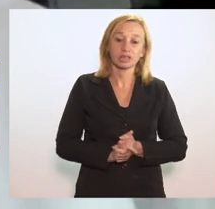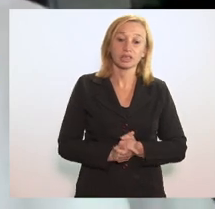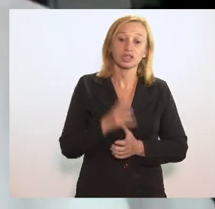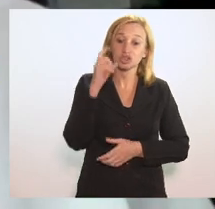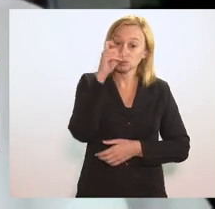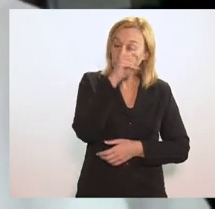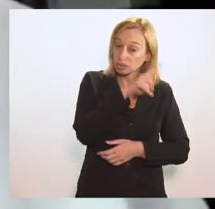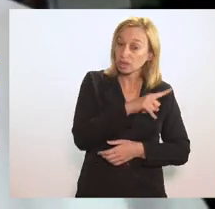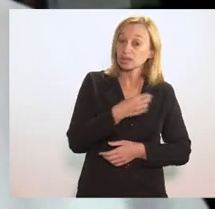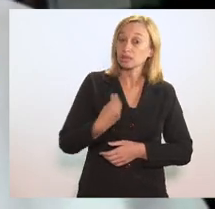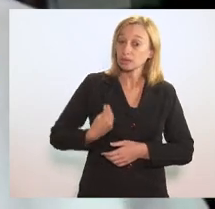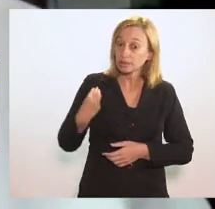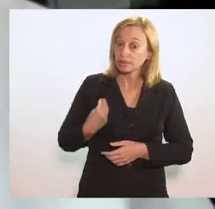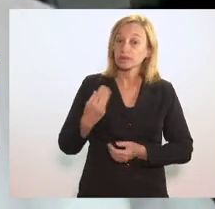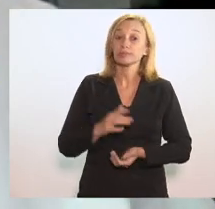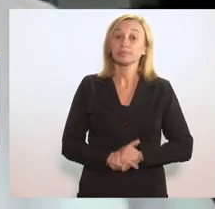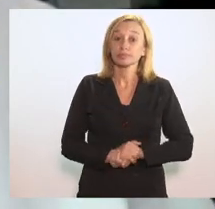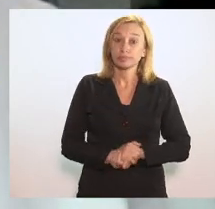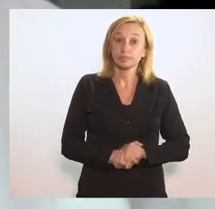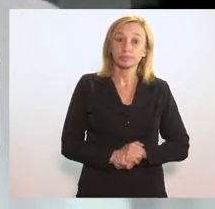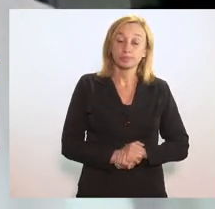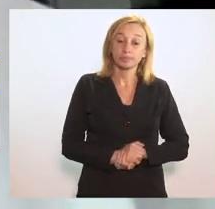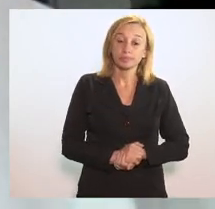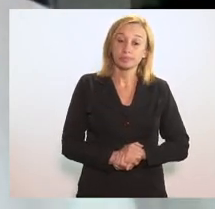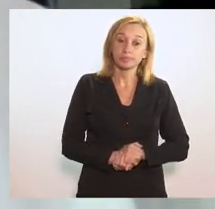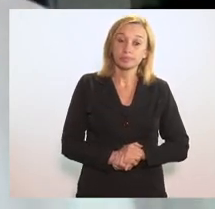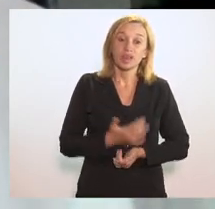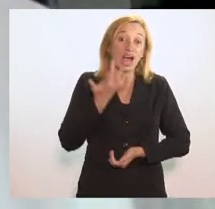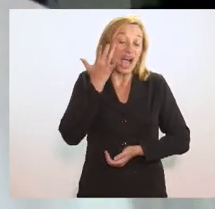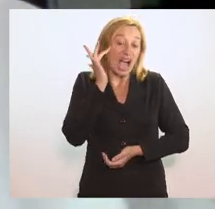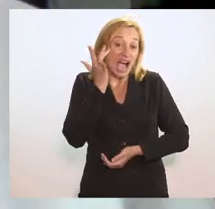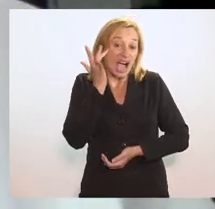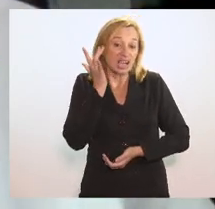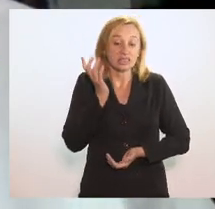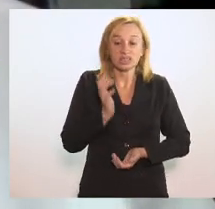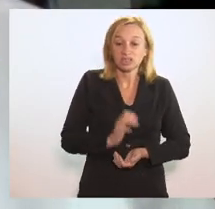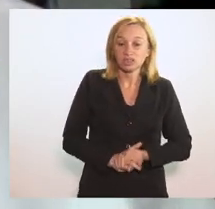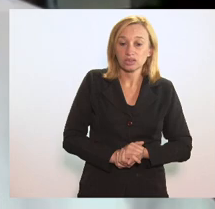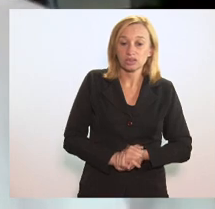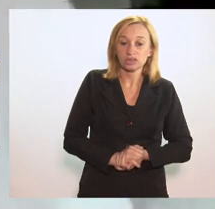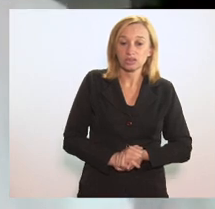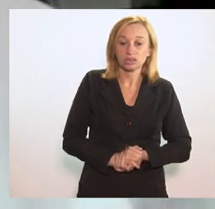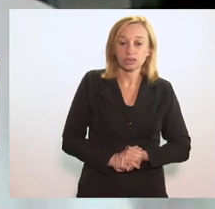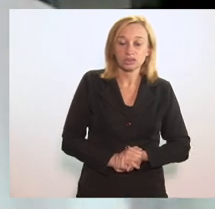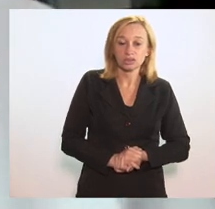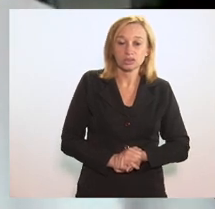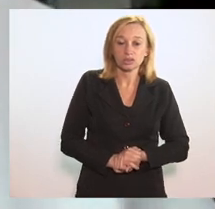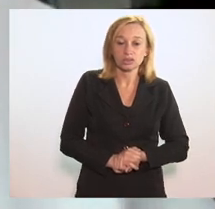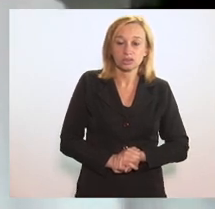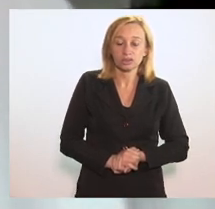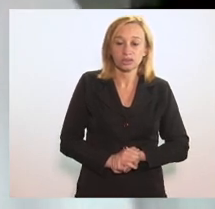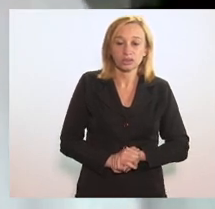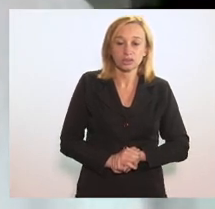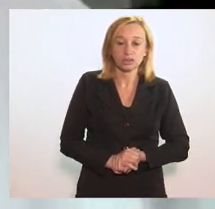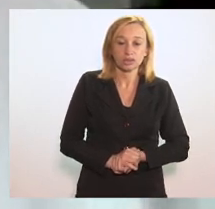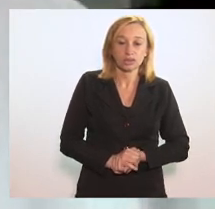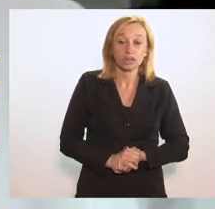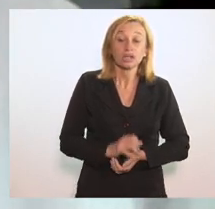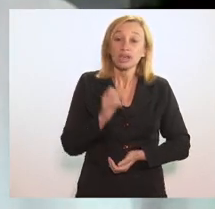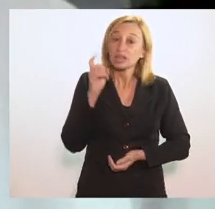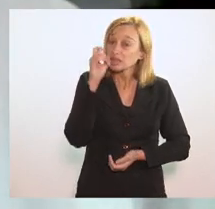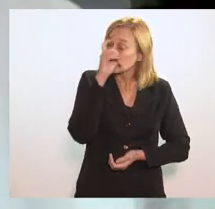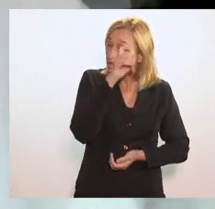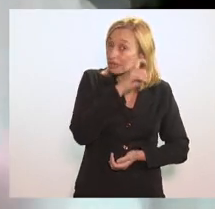dificuldades que estamos enfrentando, eles acham que as soluções são rasas. Isso tem que acabar. As soluções são